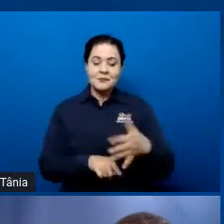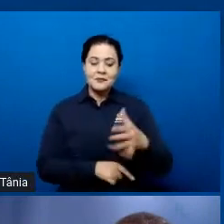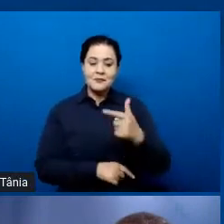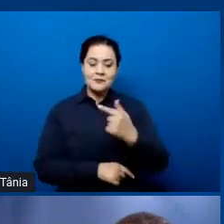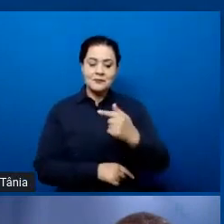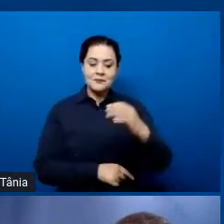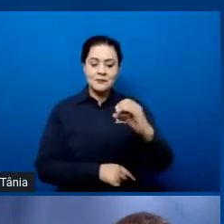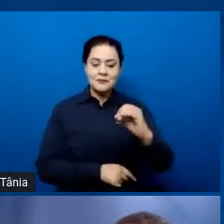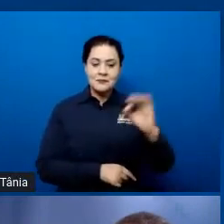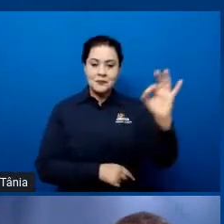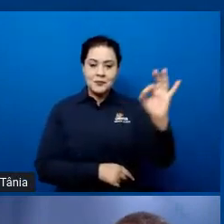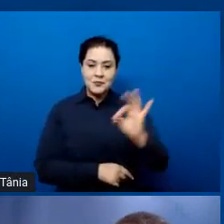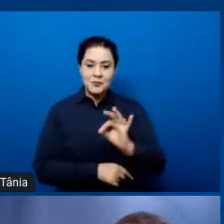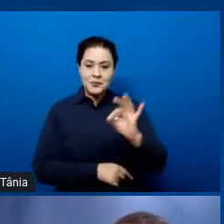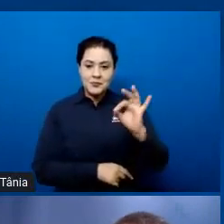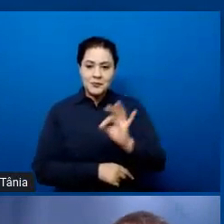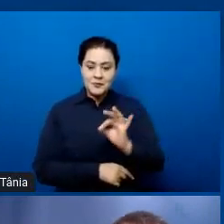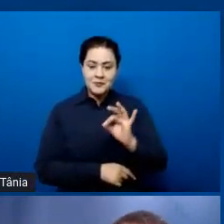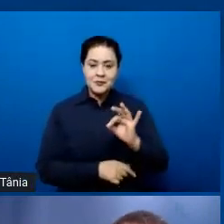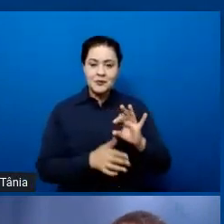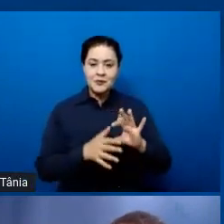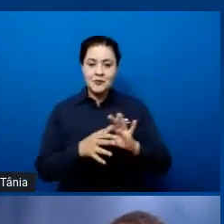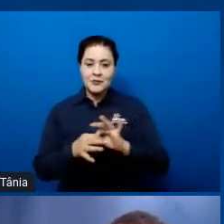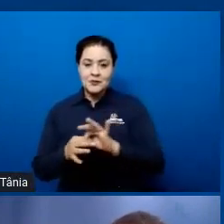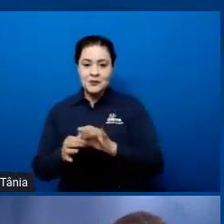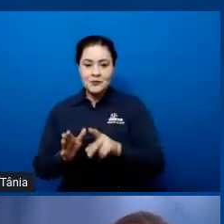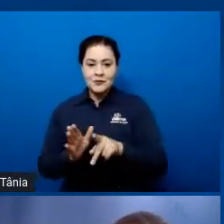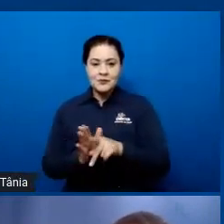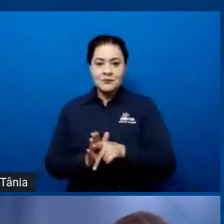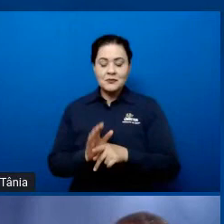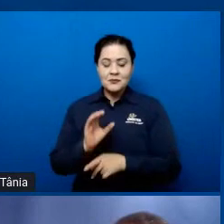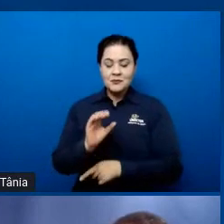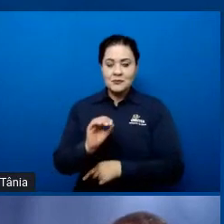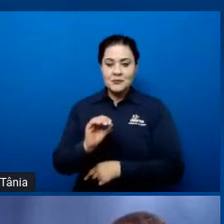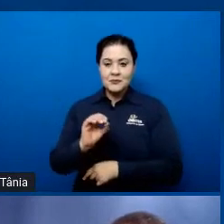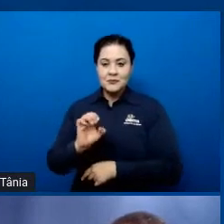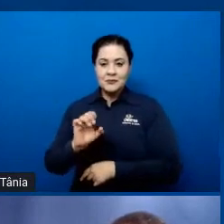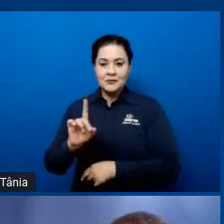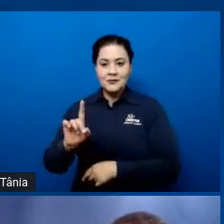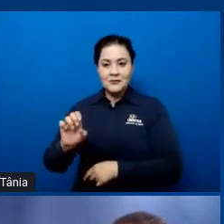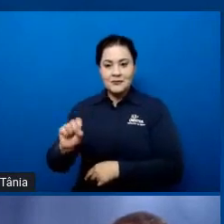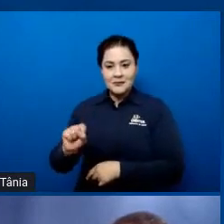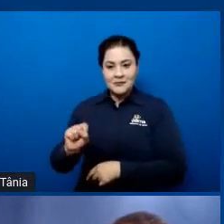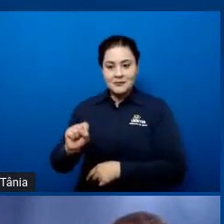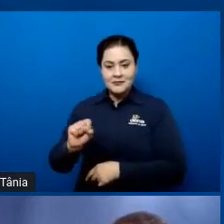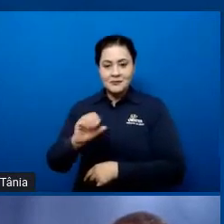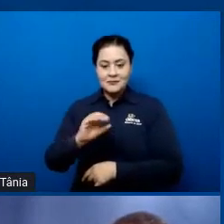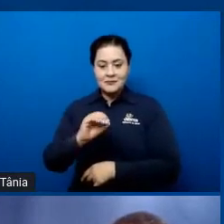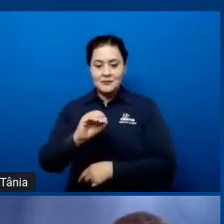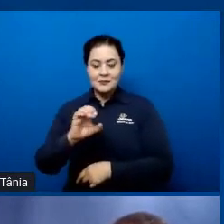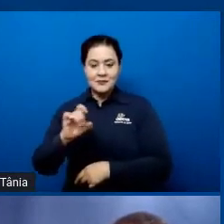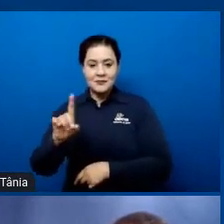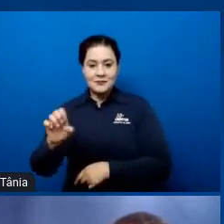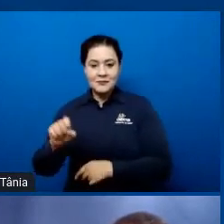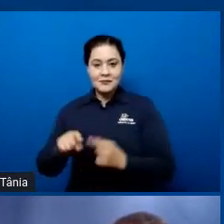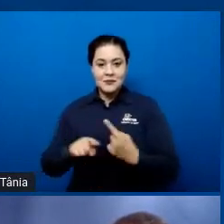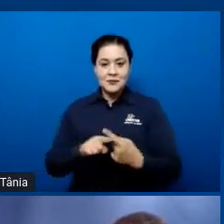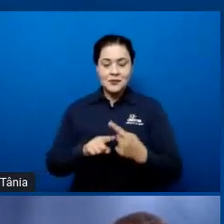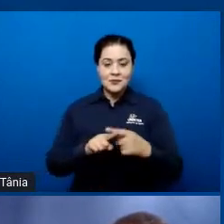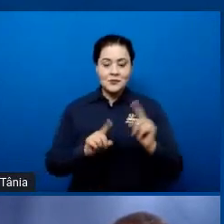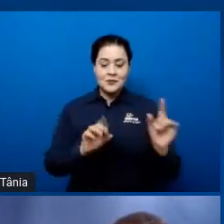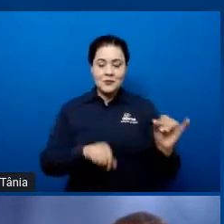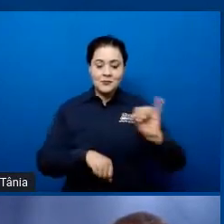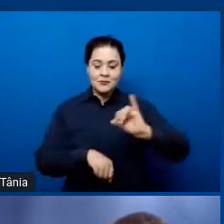do nosso escopo dedicado à produção de OE10, né? Que são objetos educacionais digitais,